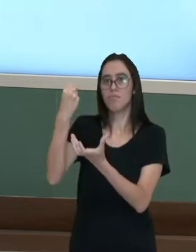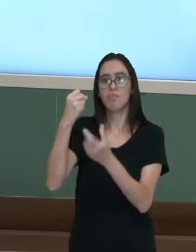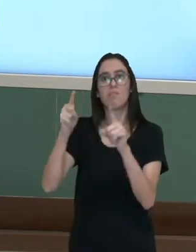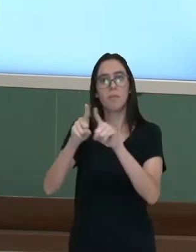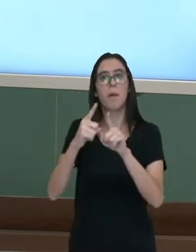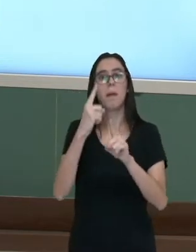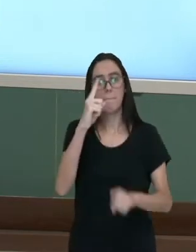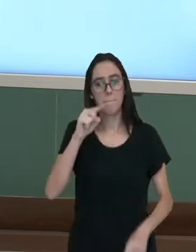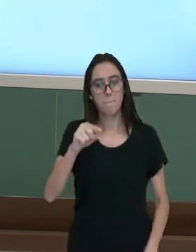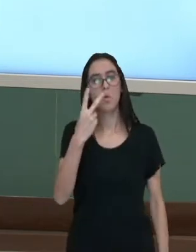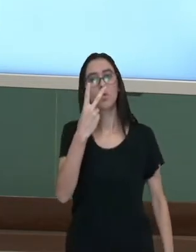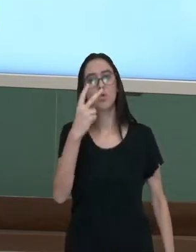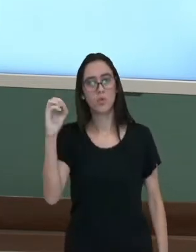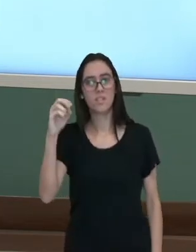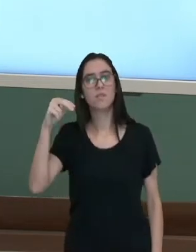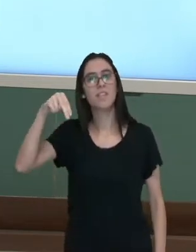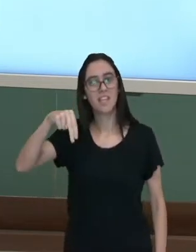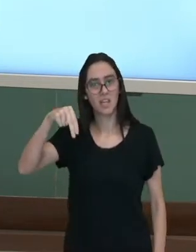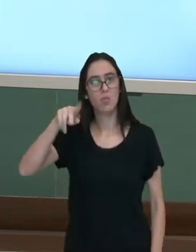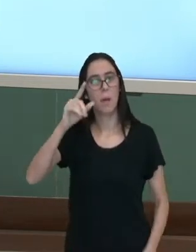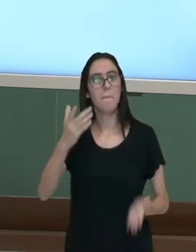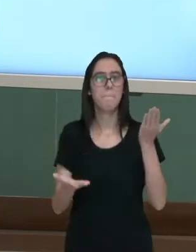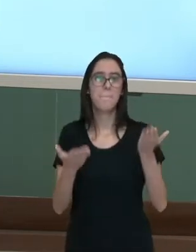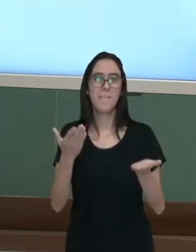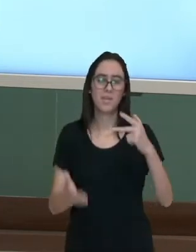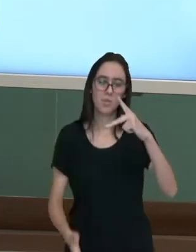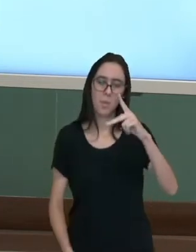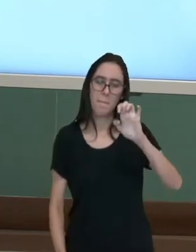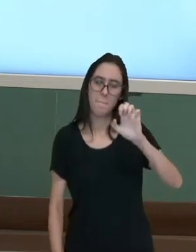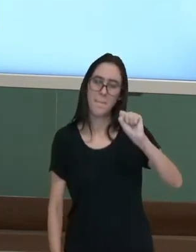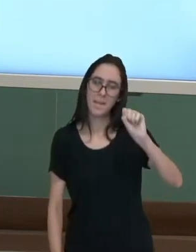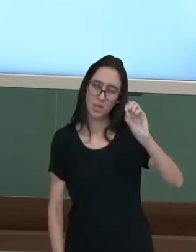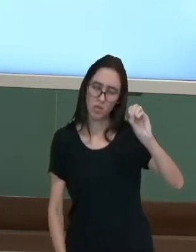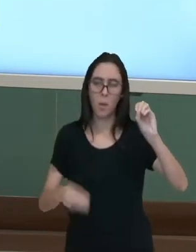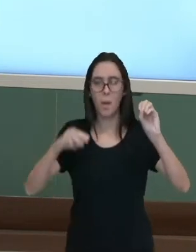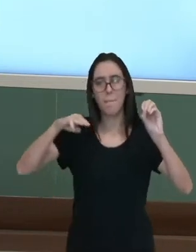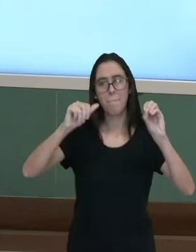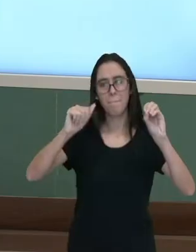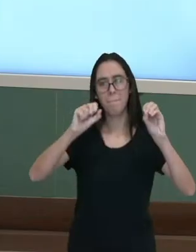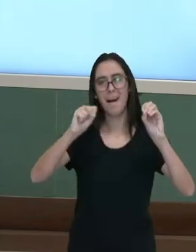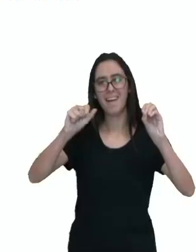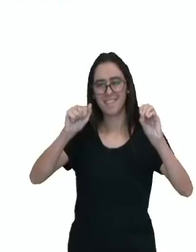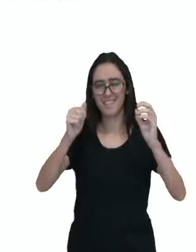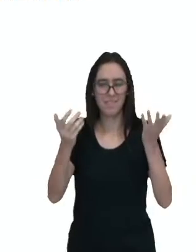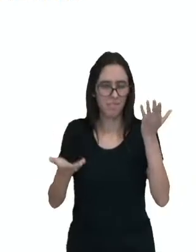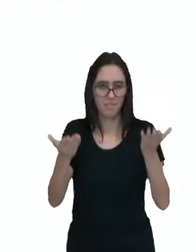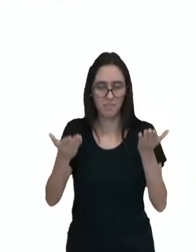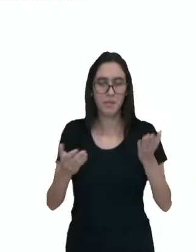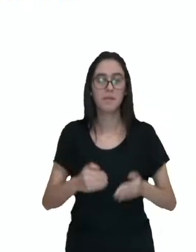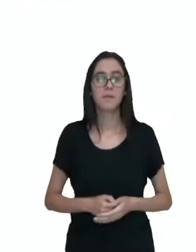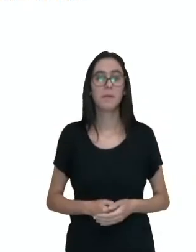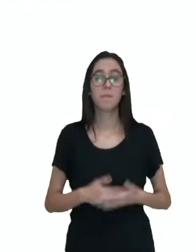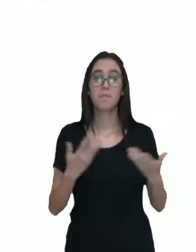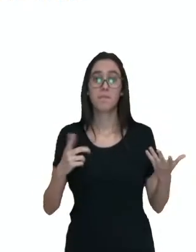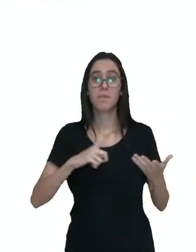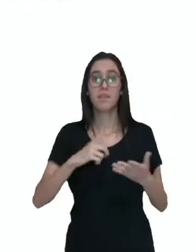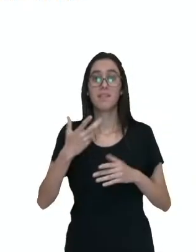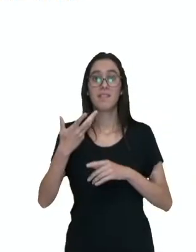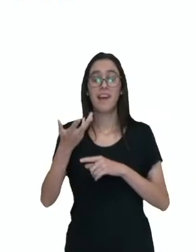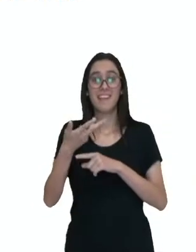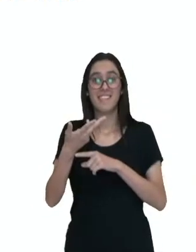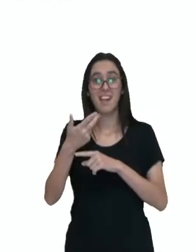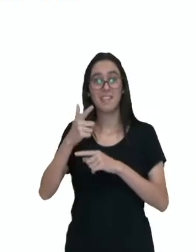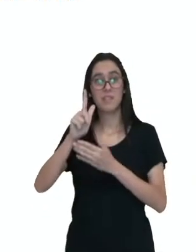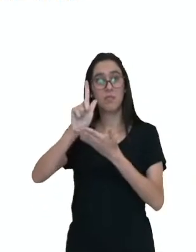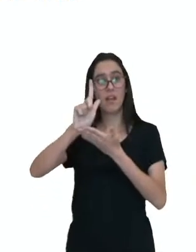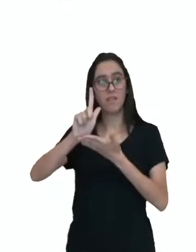Essa força eu chamo de peso. Fazendo essa equivalência, nós vamos chegar a essa relação aqui, que a aceleração gravitacional, que é o G,